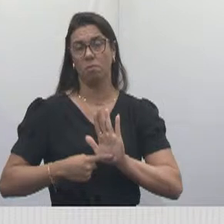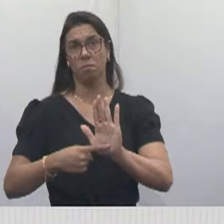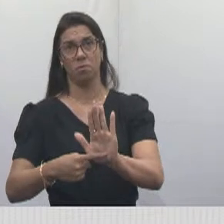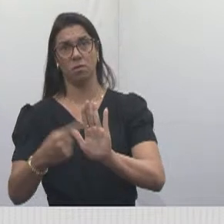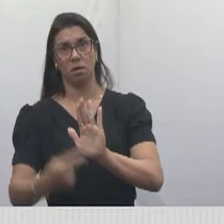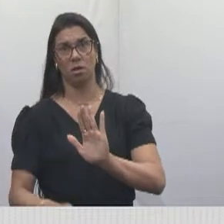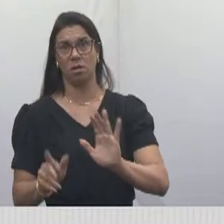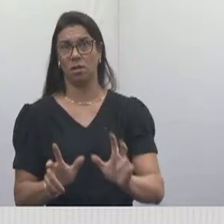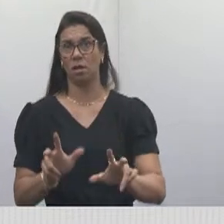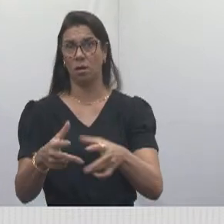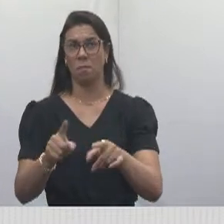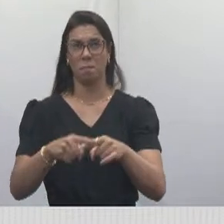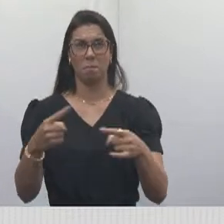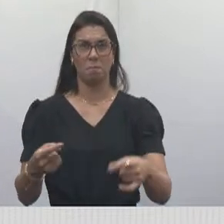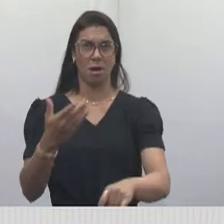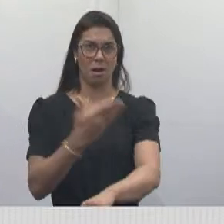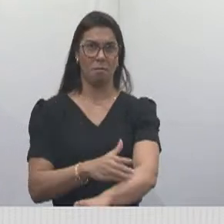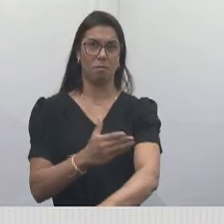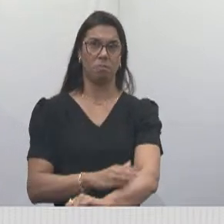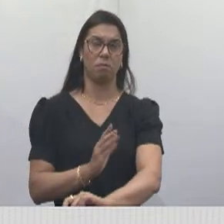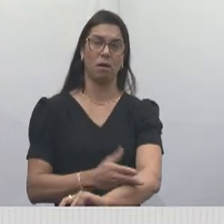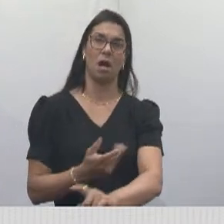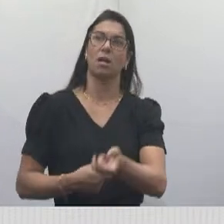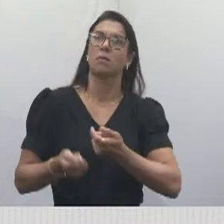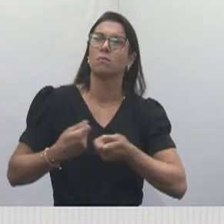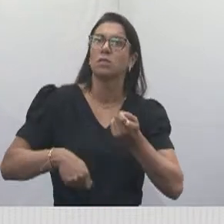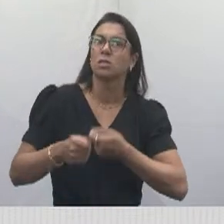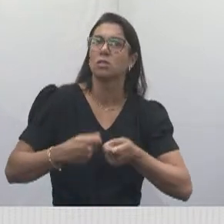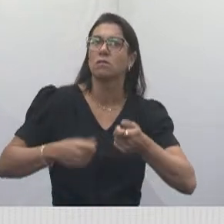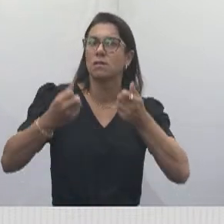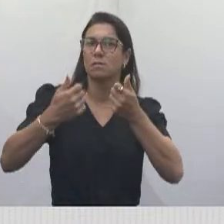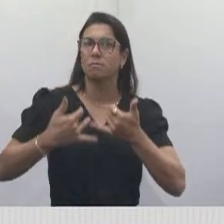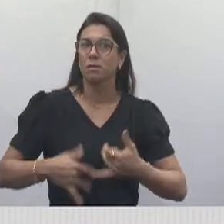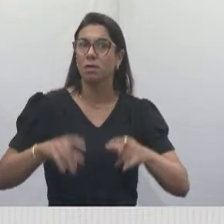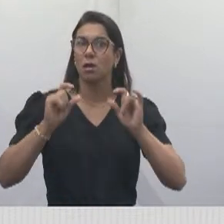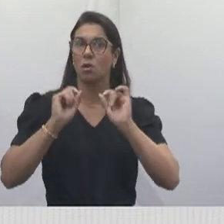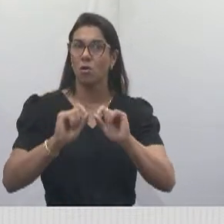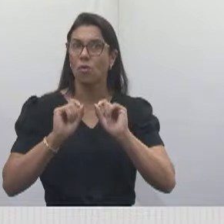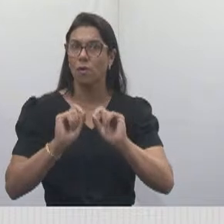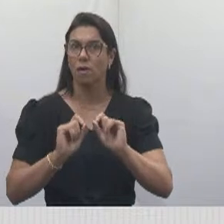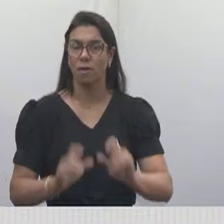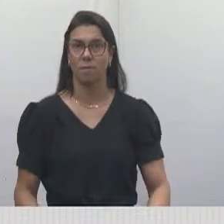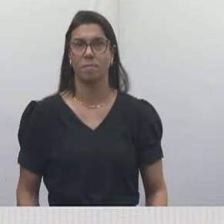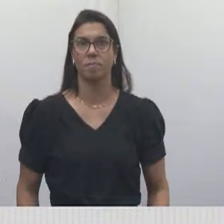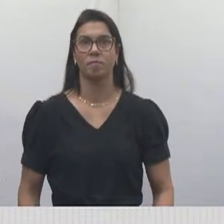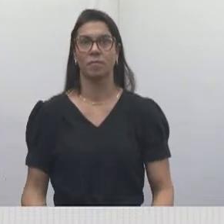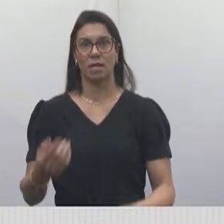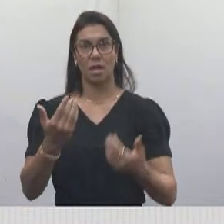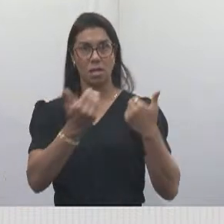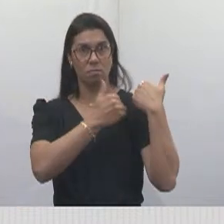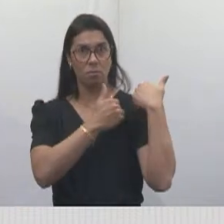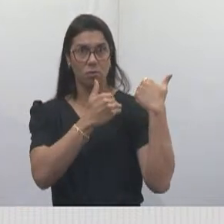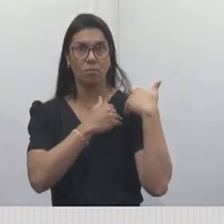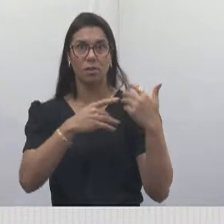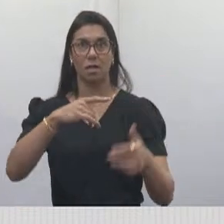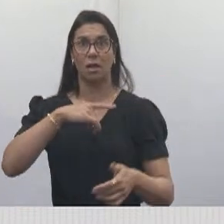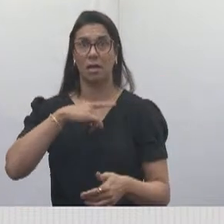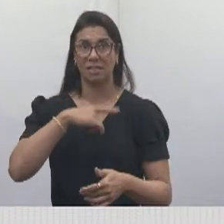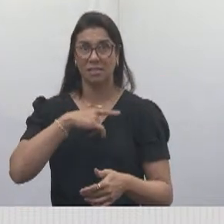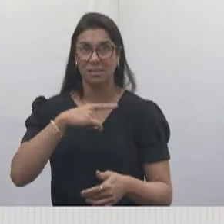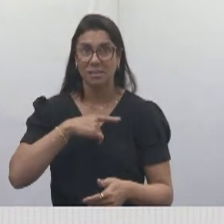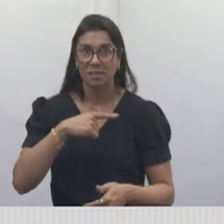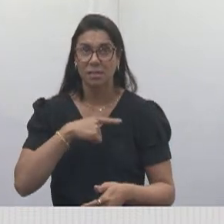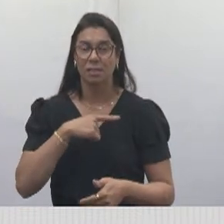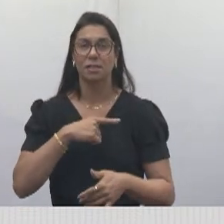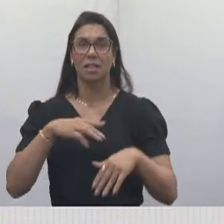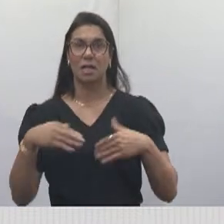prática administrativa, mas a prática administrativa é comissões que exigem grande responsabilidade, tem que